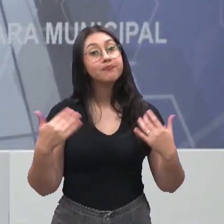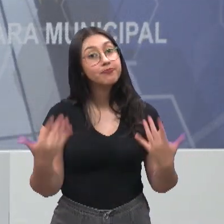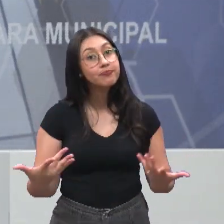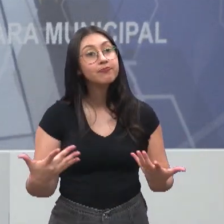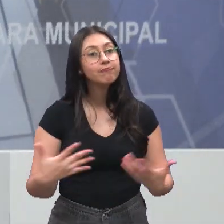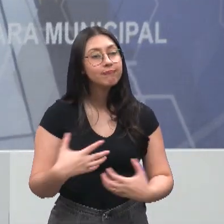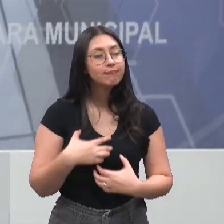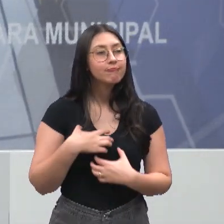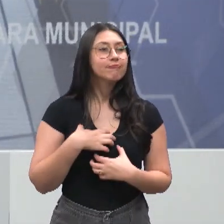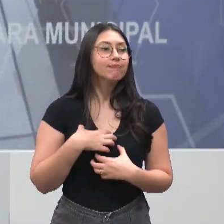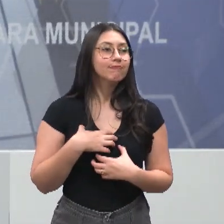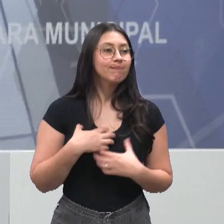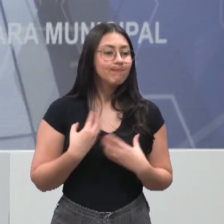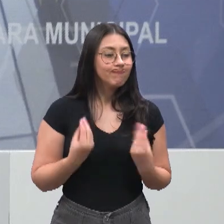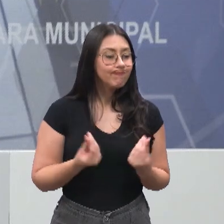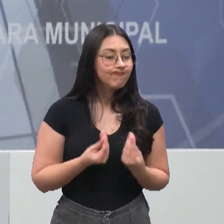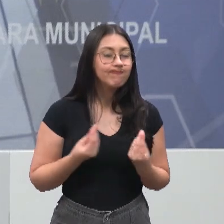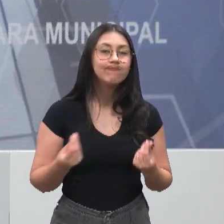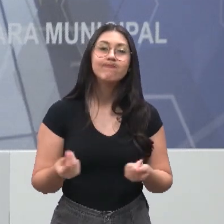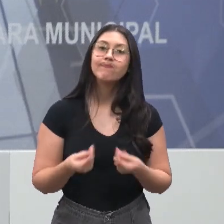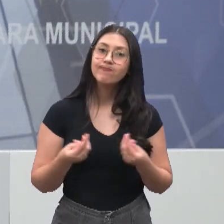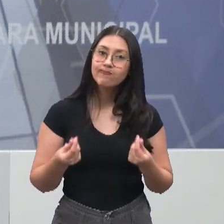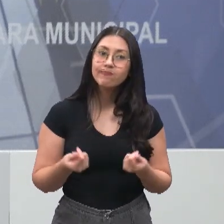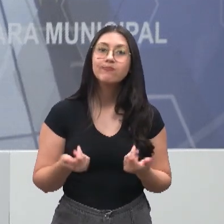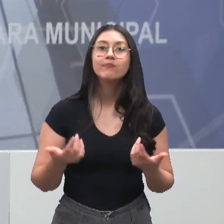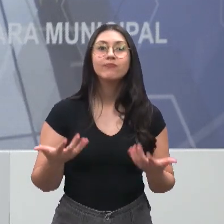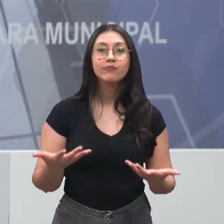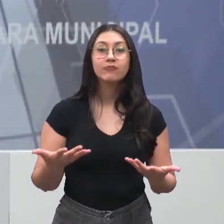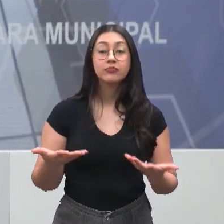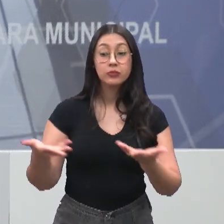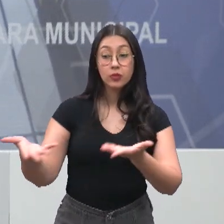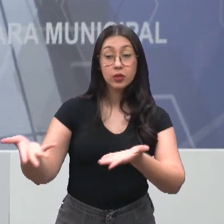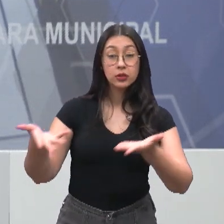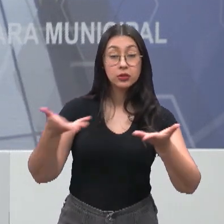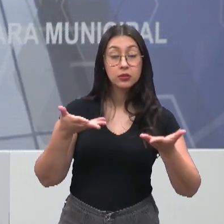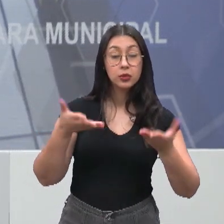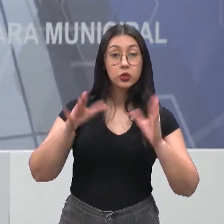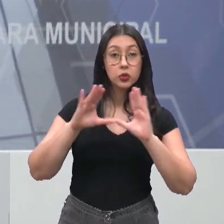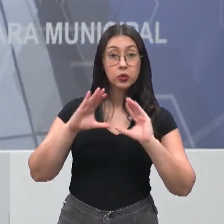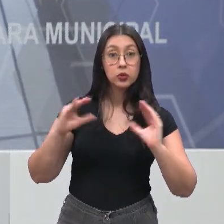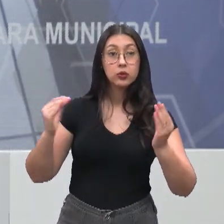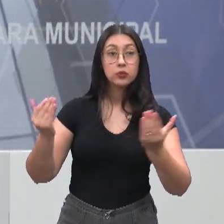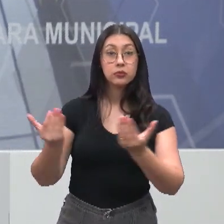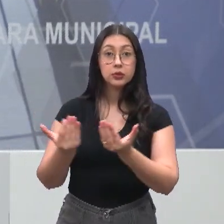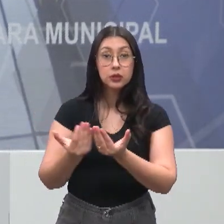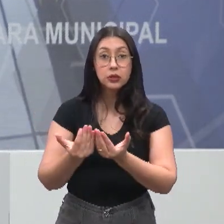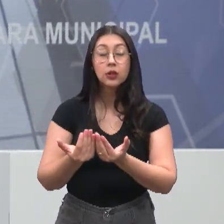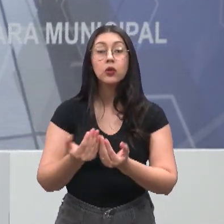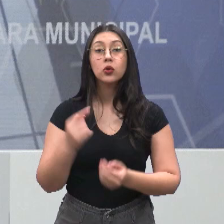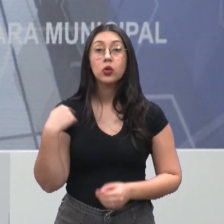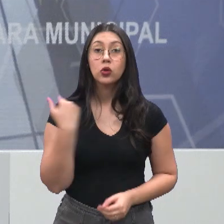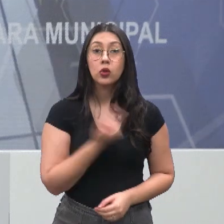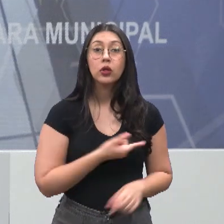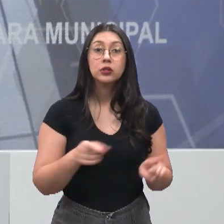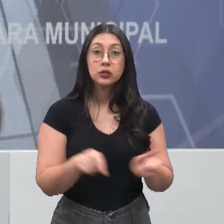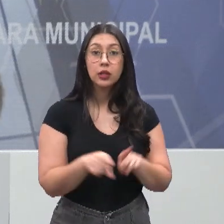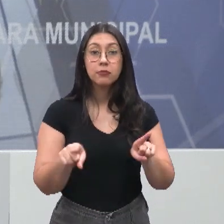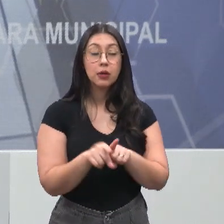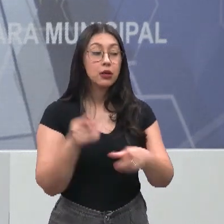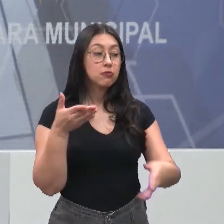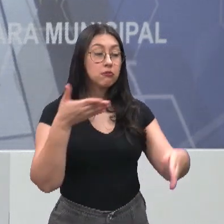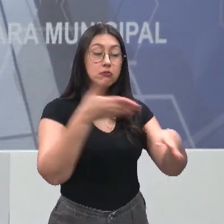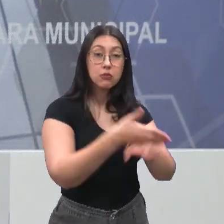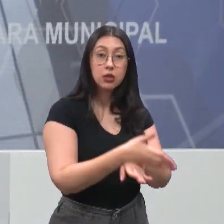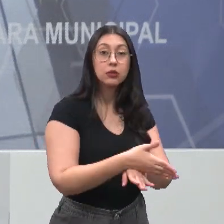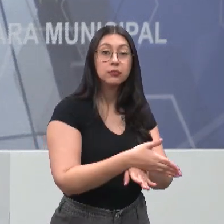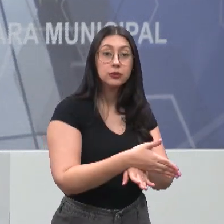sensibilizou, ele recebeu essa comissão de transportadores, estivemos presentes junto com eles,